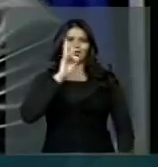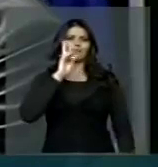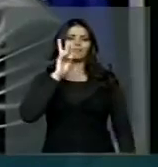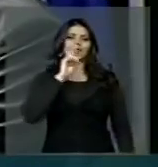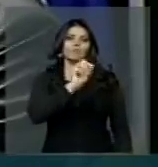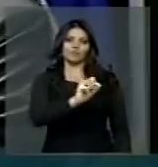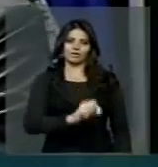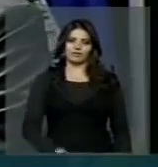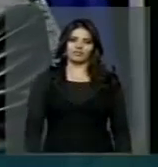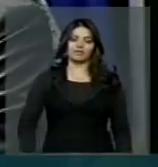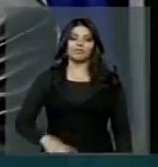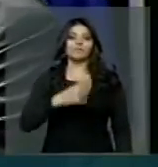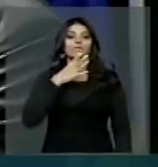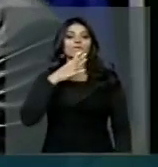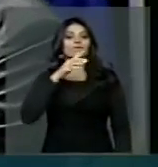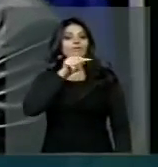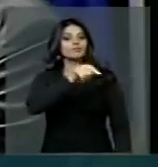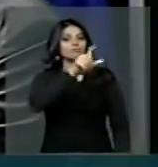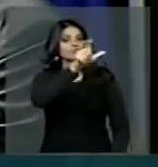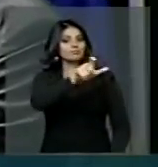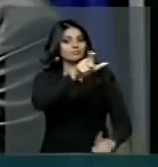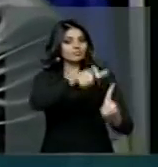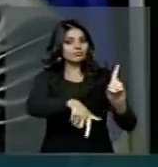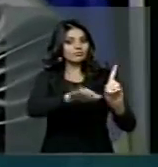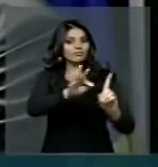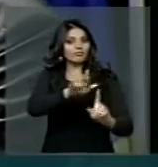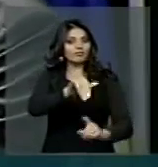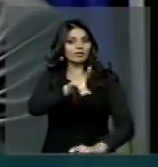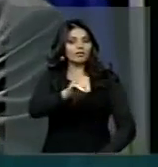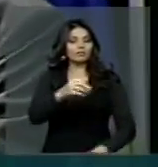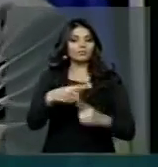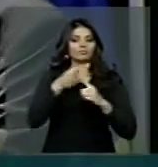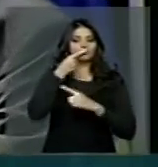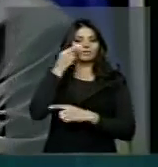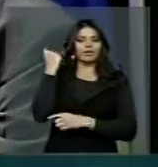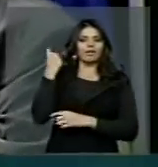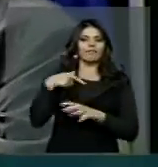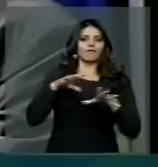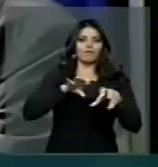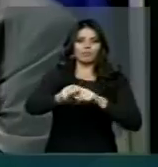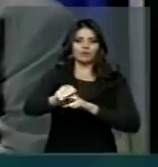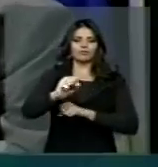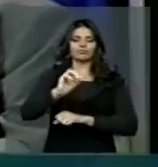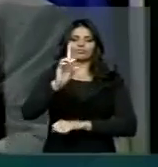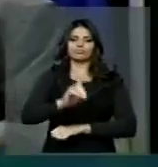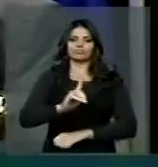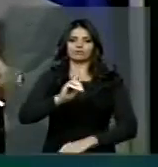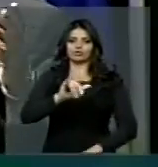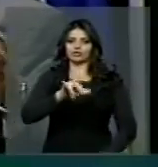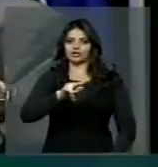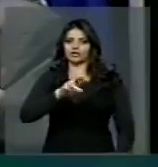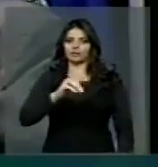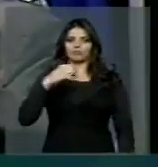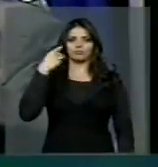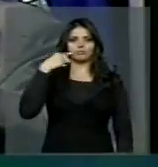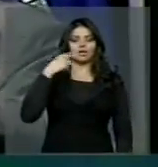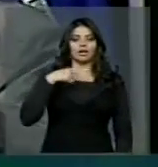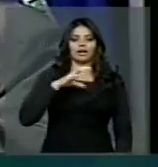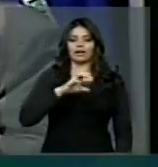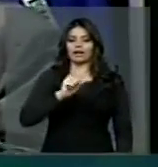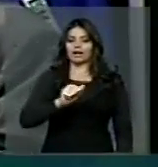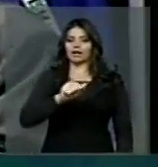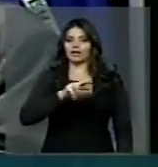que eu conheci quando, recém-saído da Faculdade de Direito de Caruaru, se